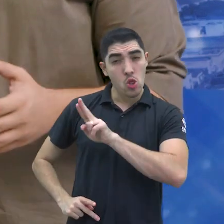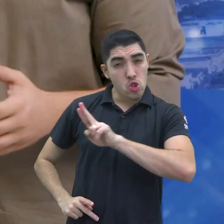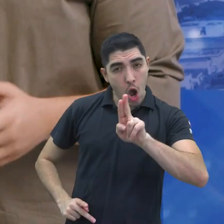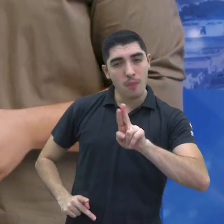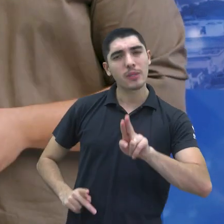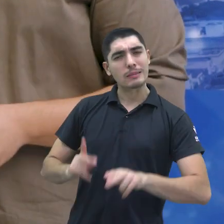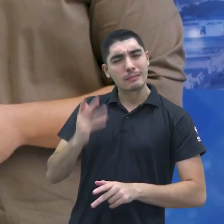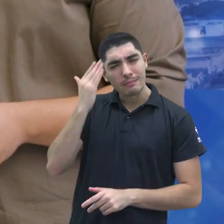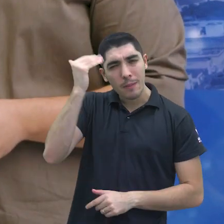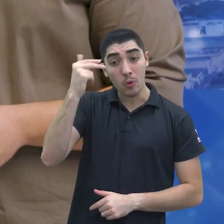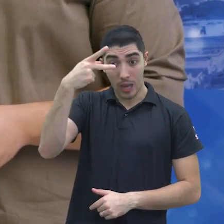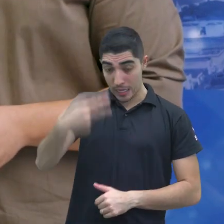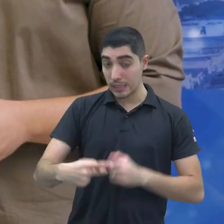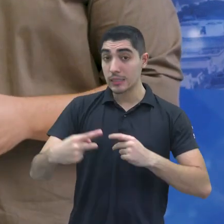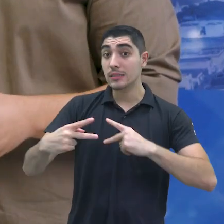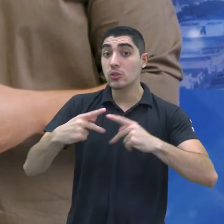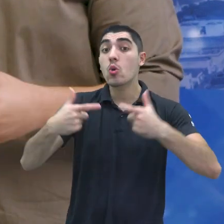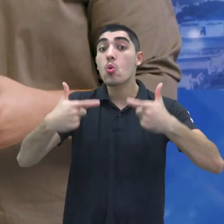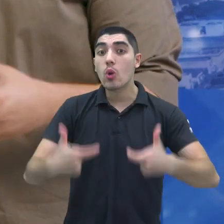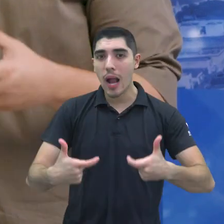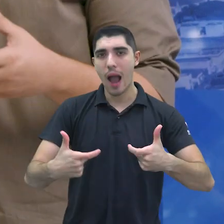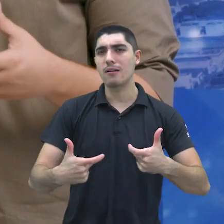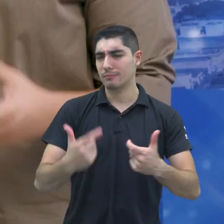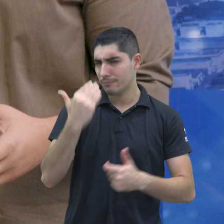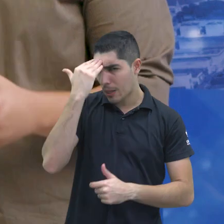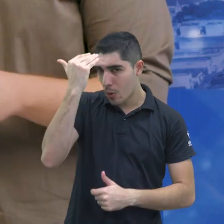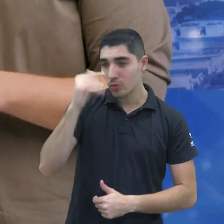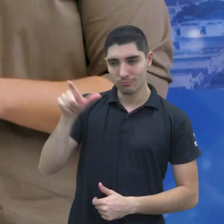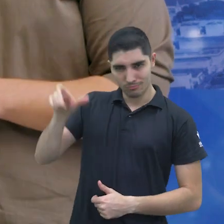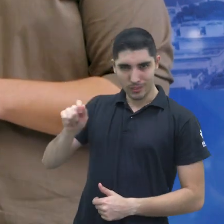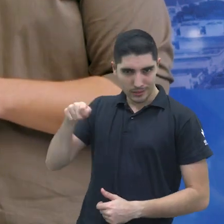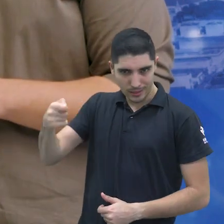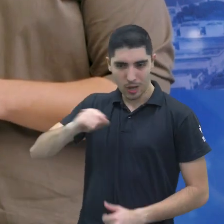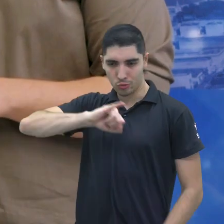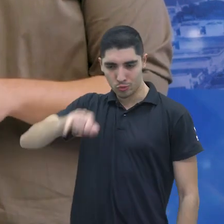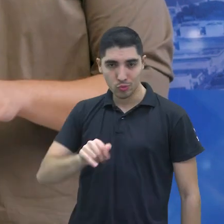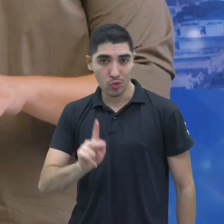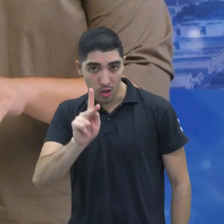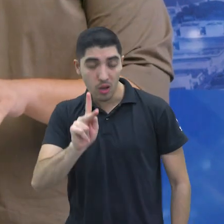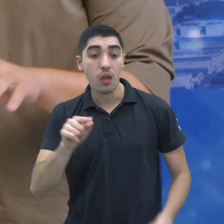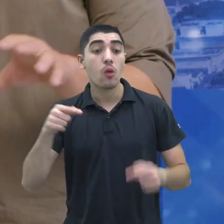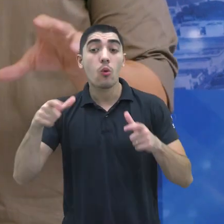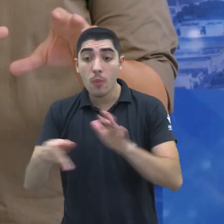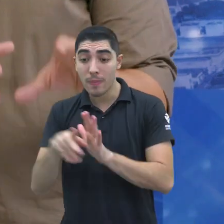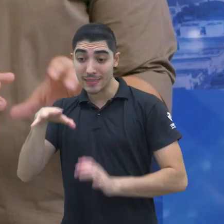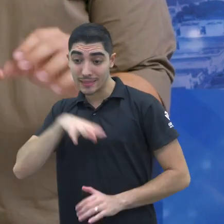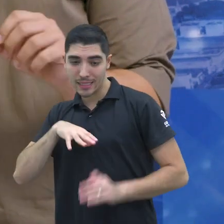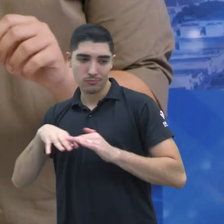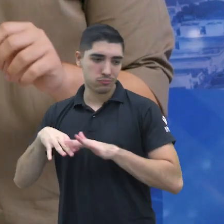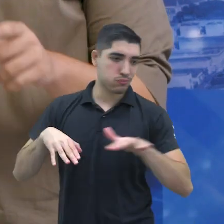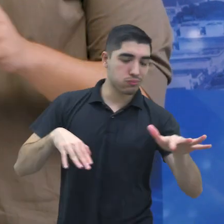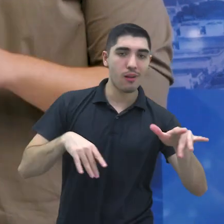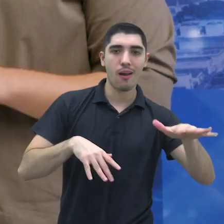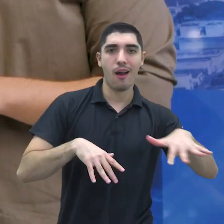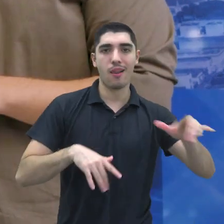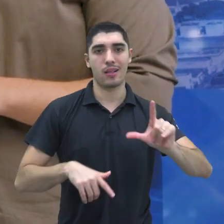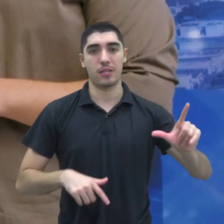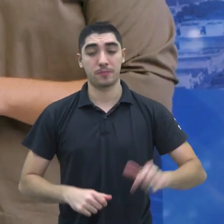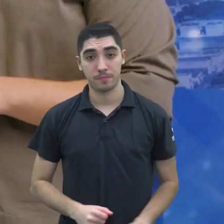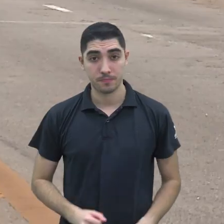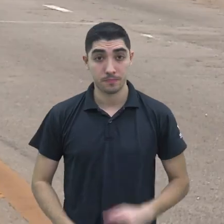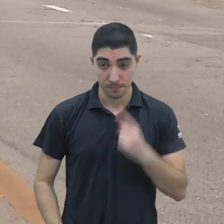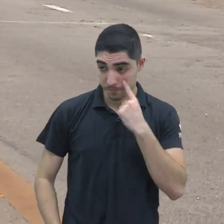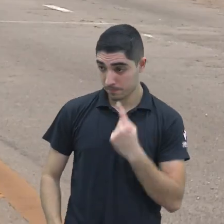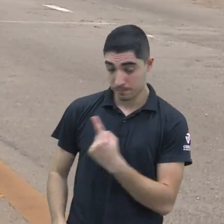O nome dele está eternizado em uma avenida importante aqui de São José dos Campos, que liga a zona central da cidade à zona